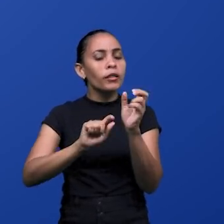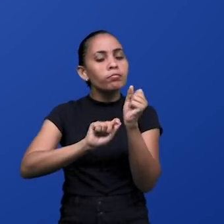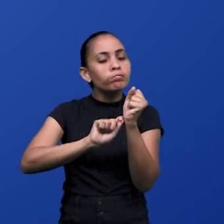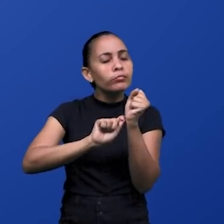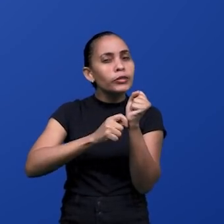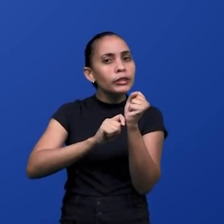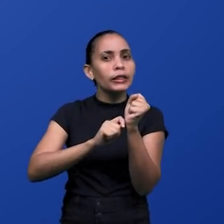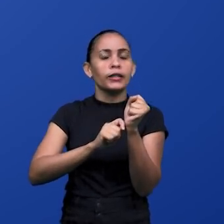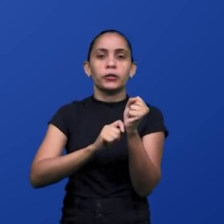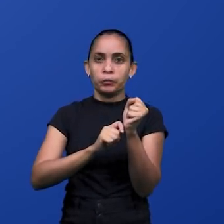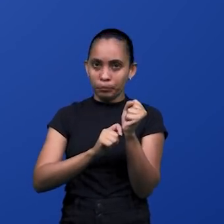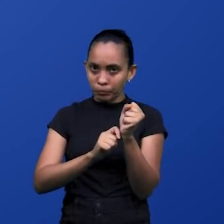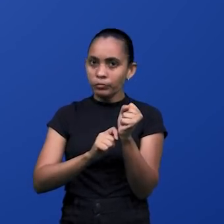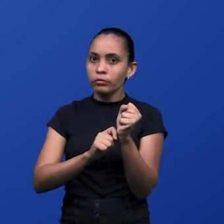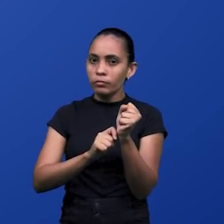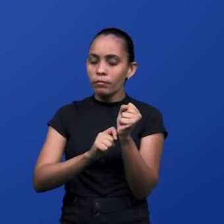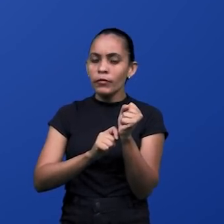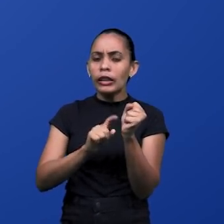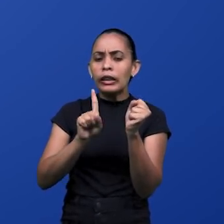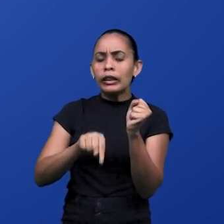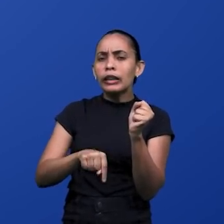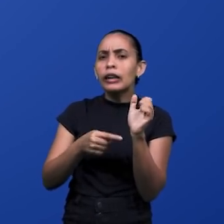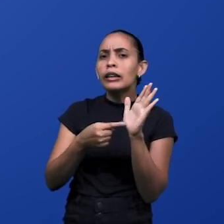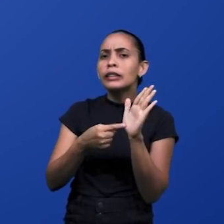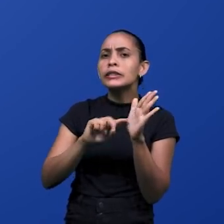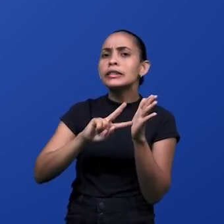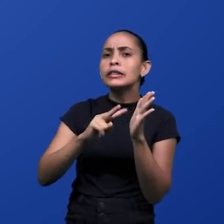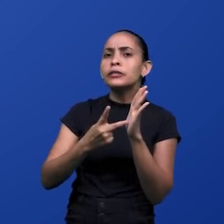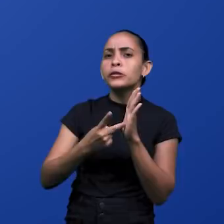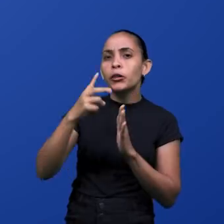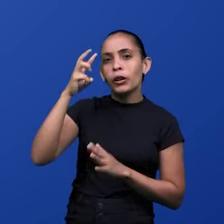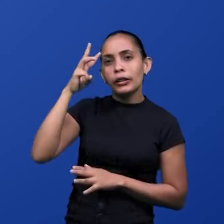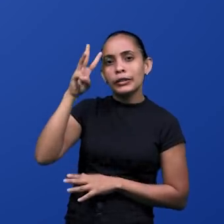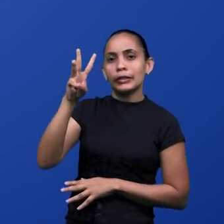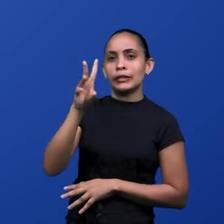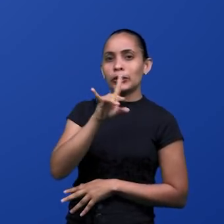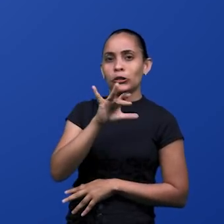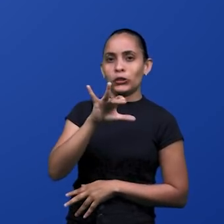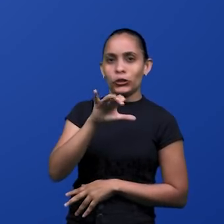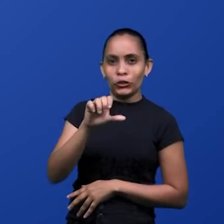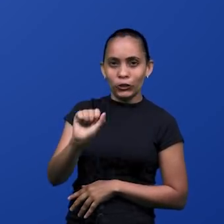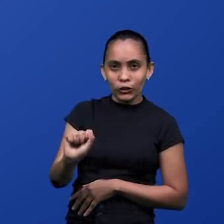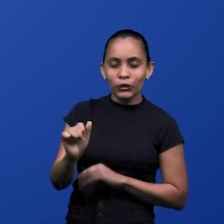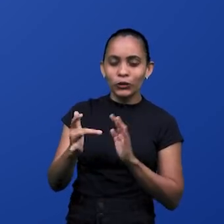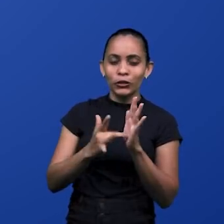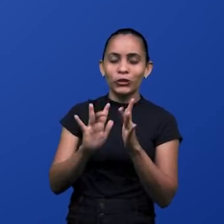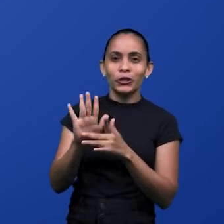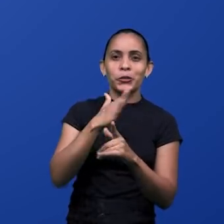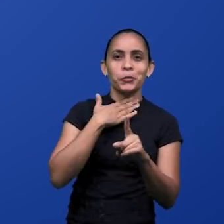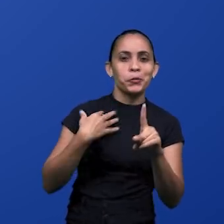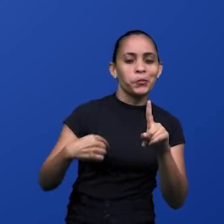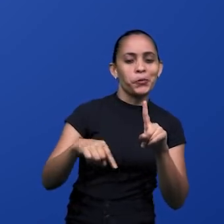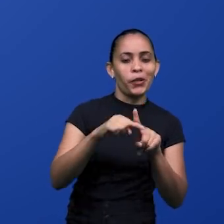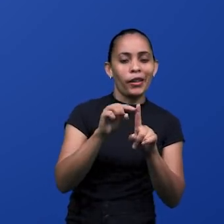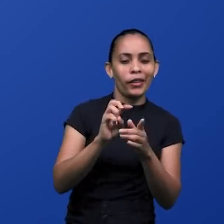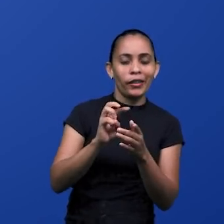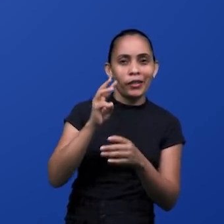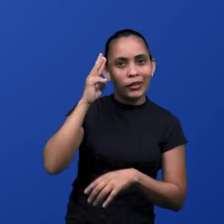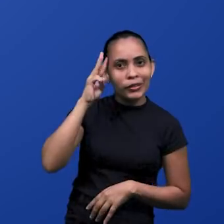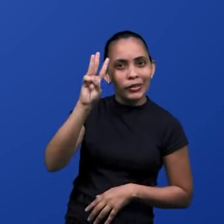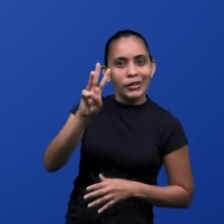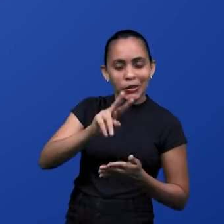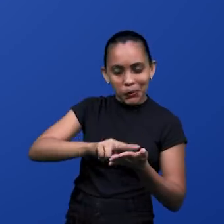o mistério é o 3º dia, que nos fala da morte e ressurreição de Jesus Cristo, bem como nos